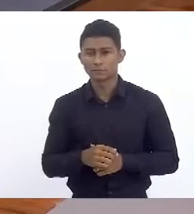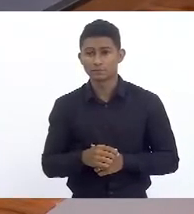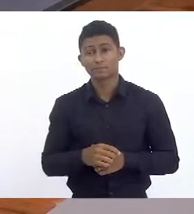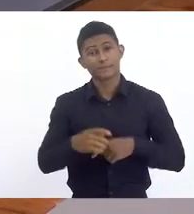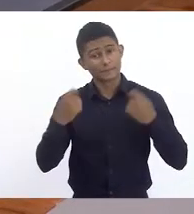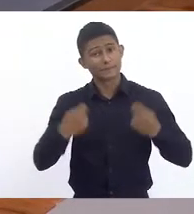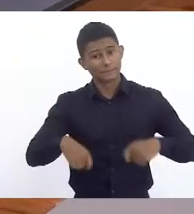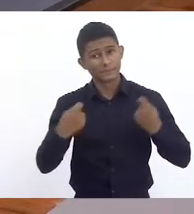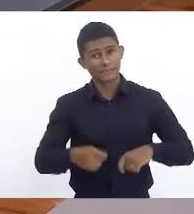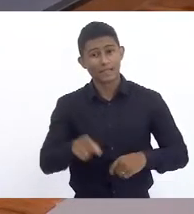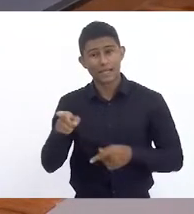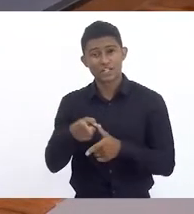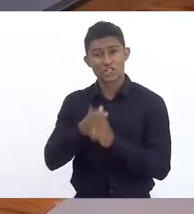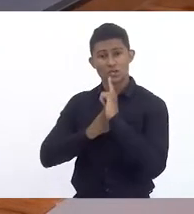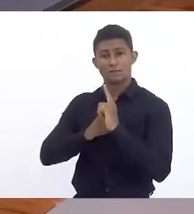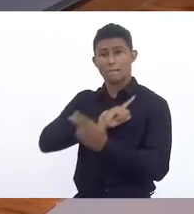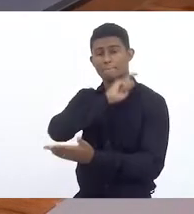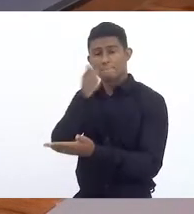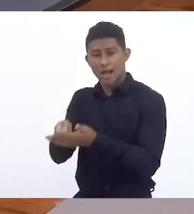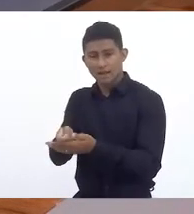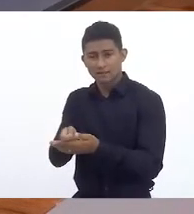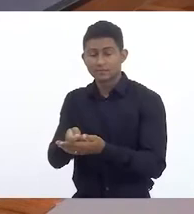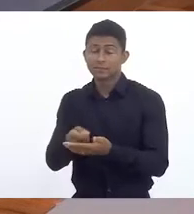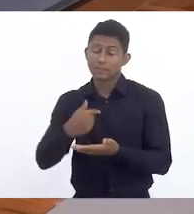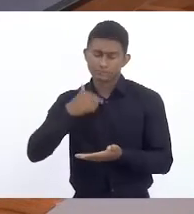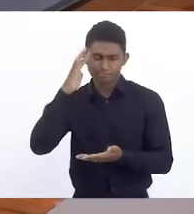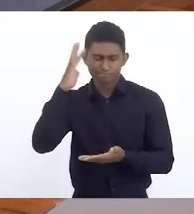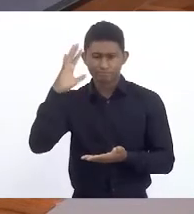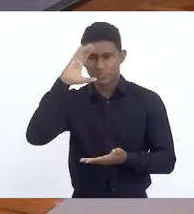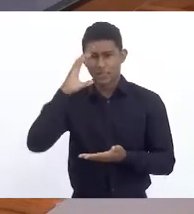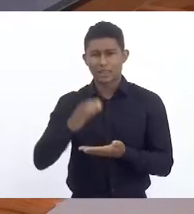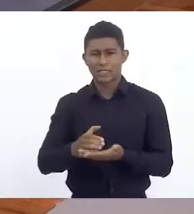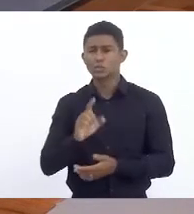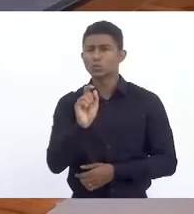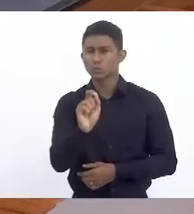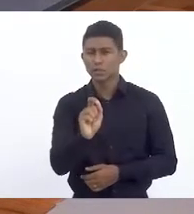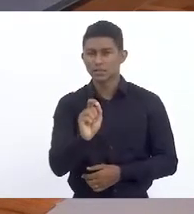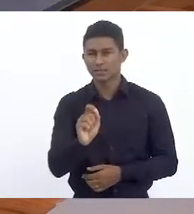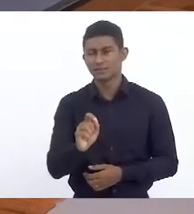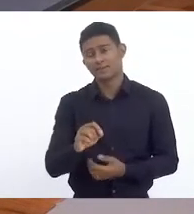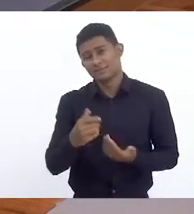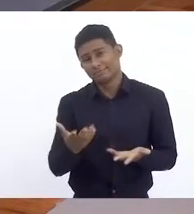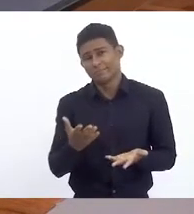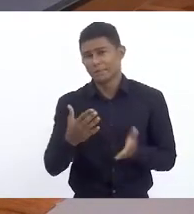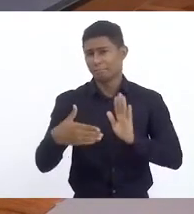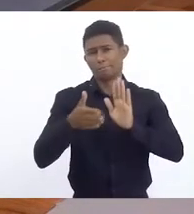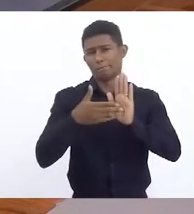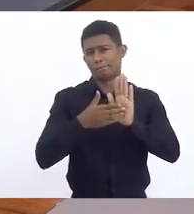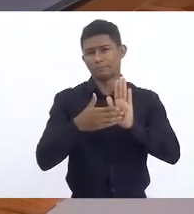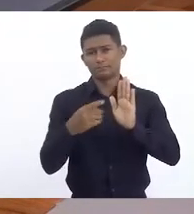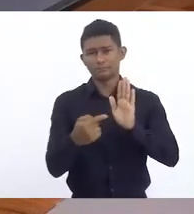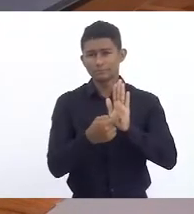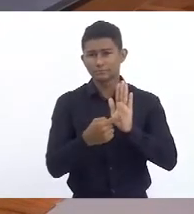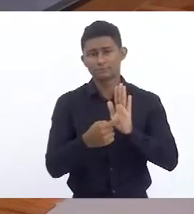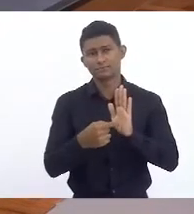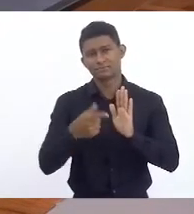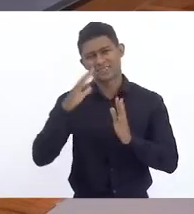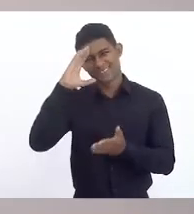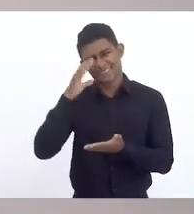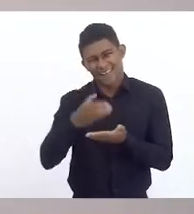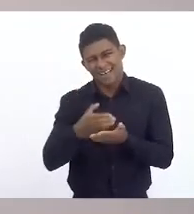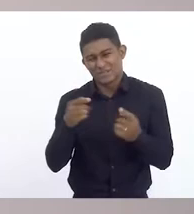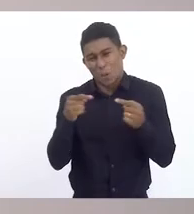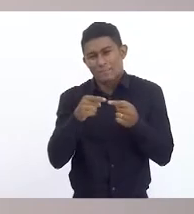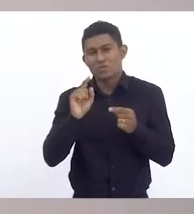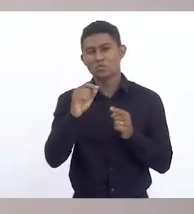o serviço da dívida. Qual é a minha tese? E é uma tese. Tese propõe... tese é tese e, portanto,